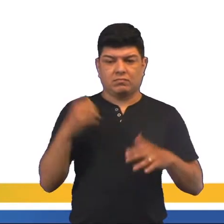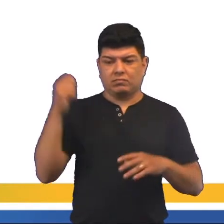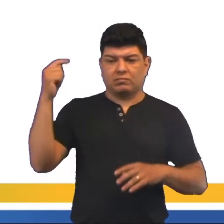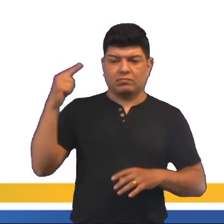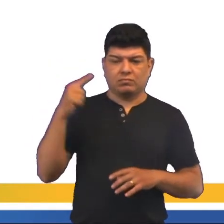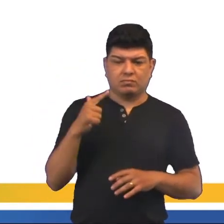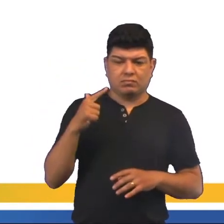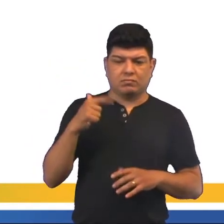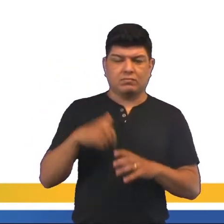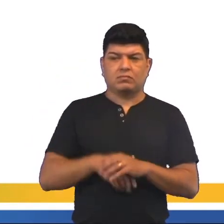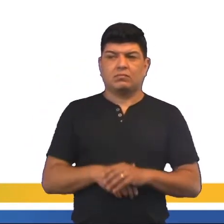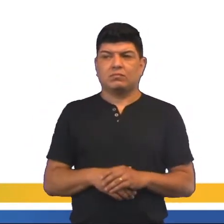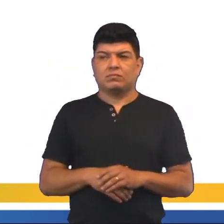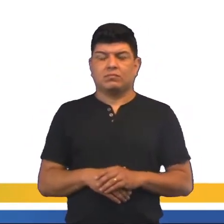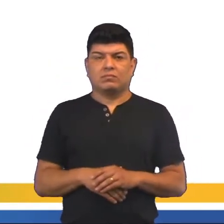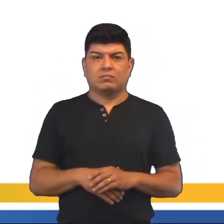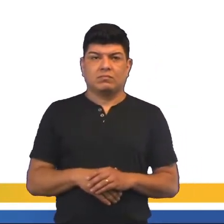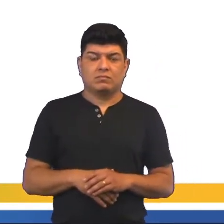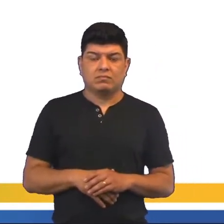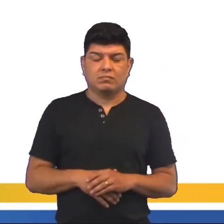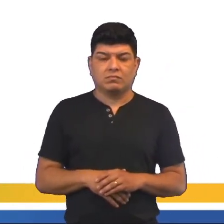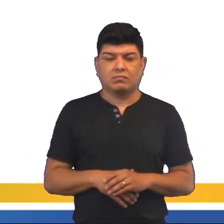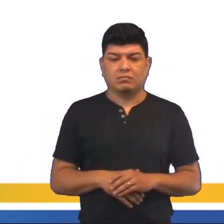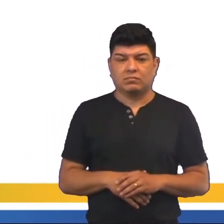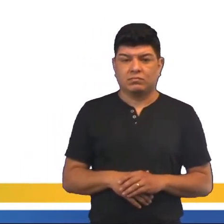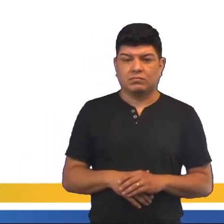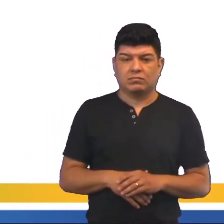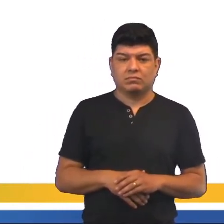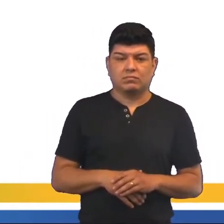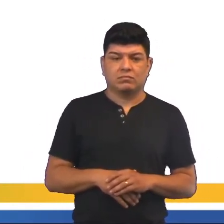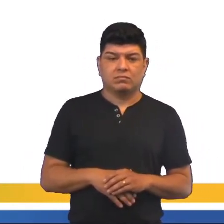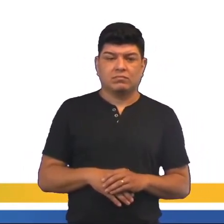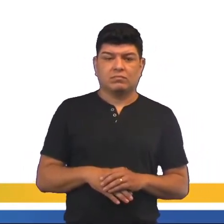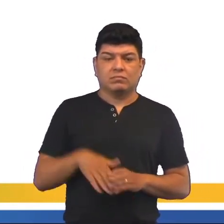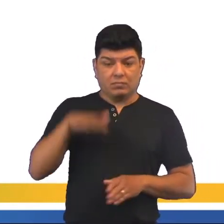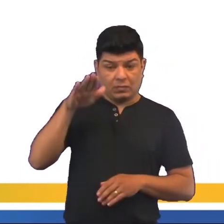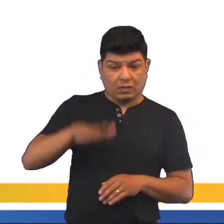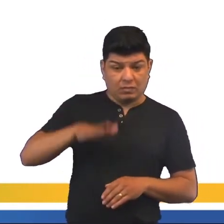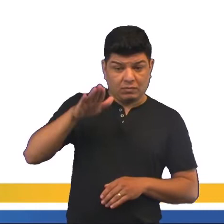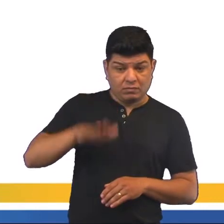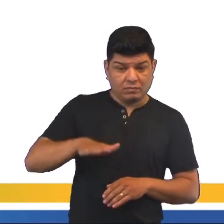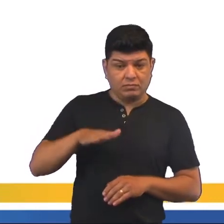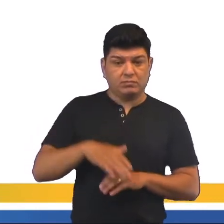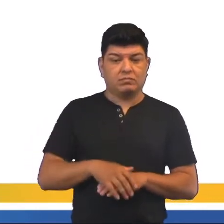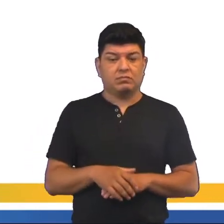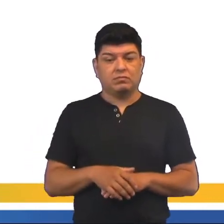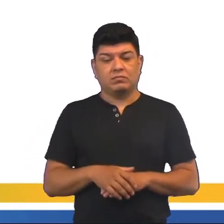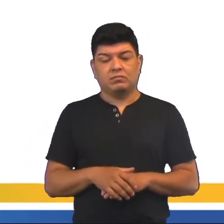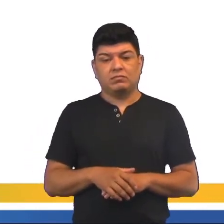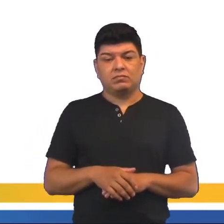sol, né? Da terra, aliás. Ao entardecer, ó,